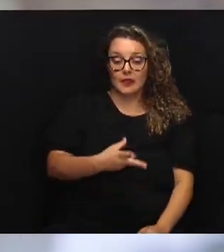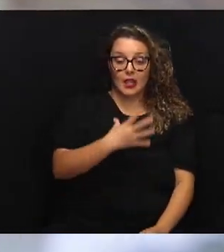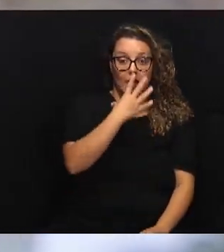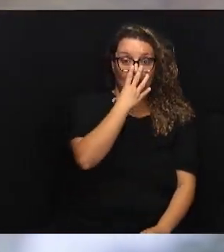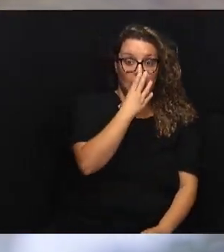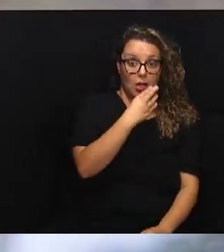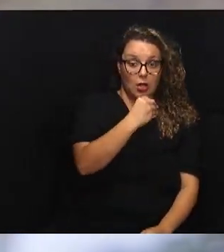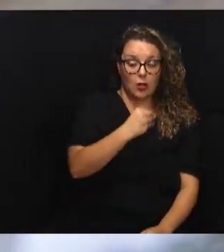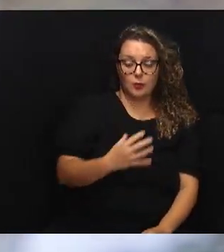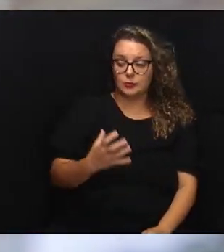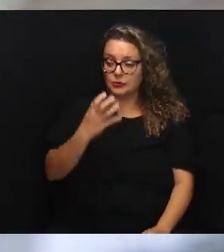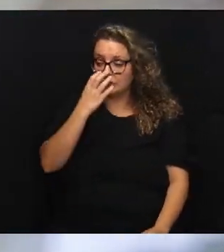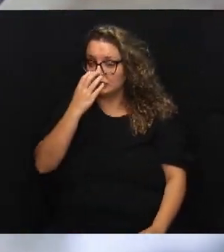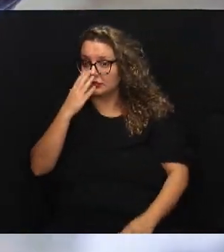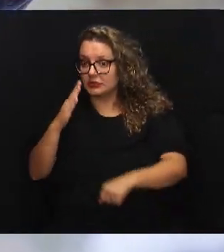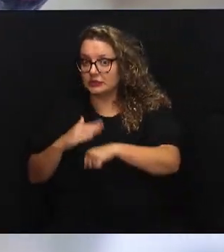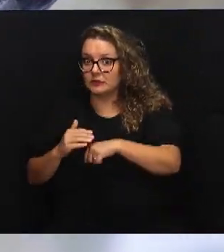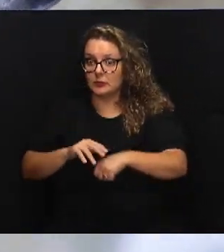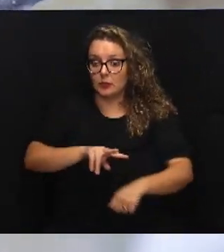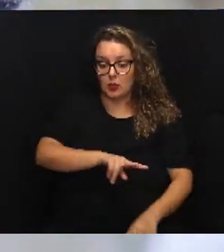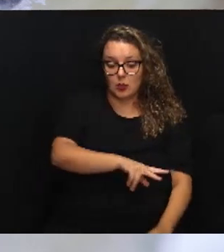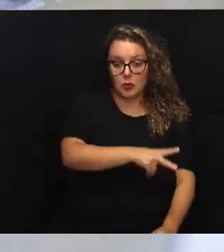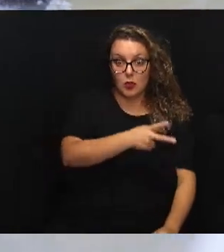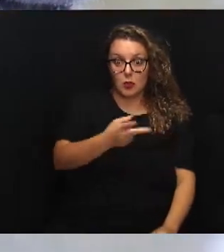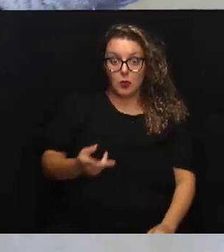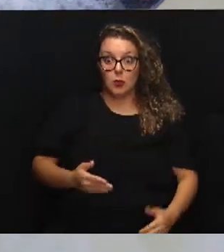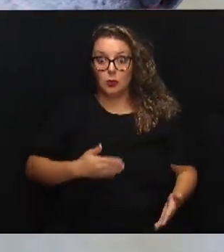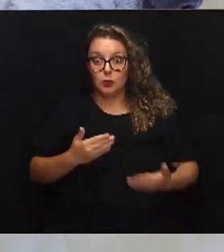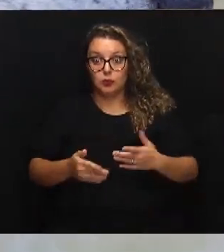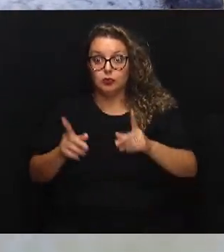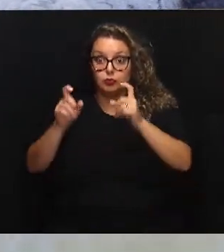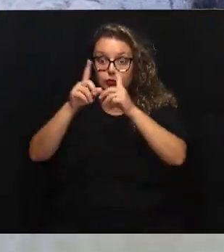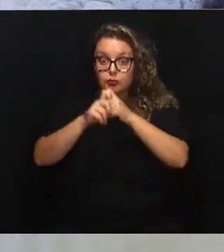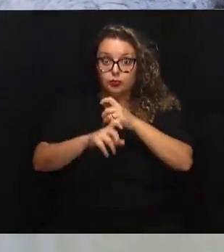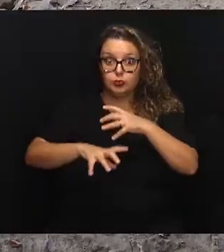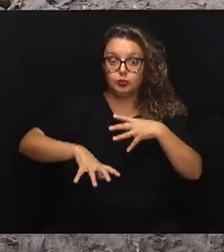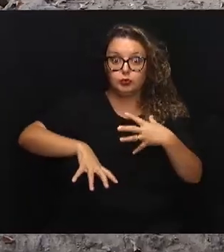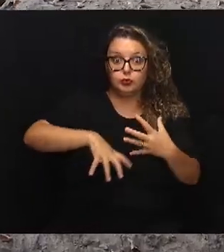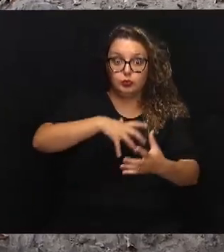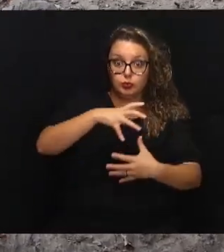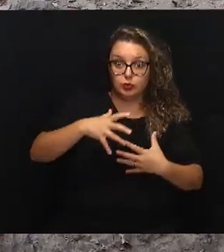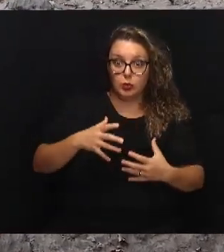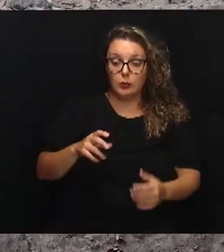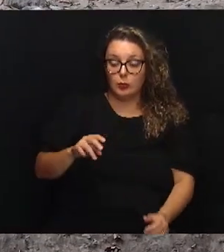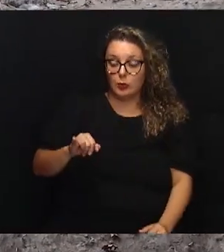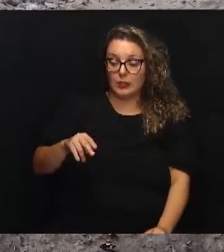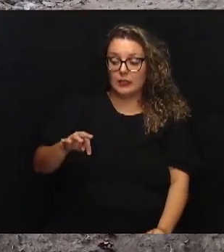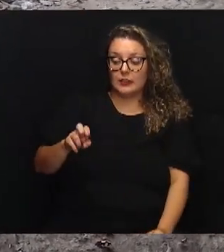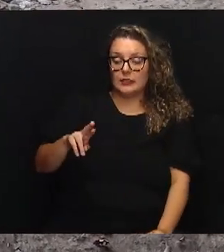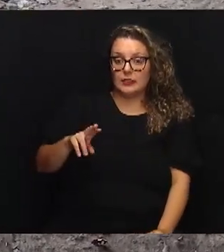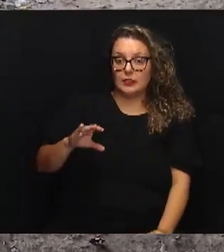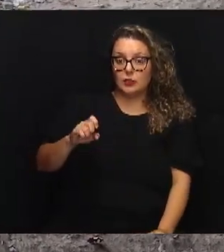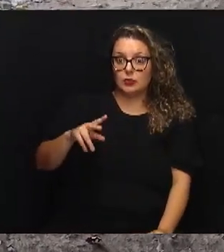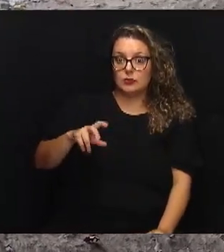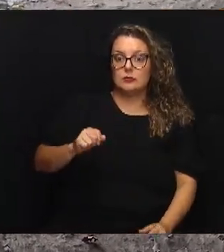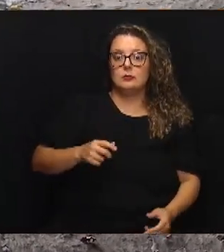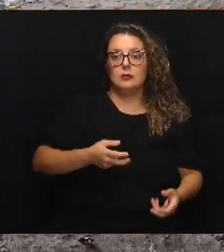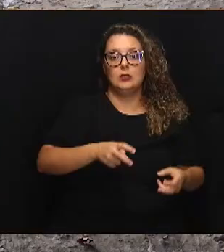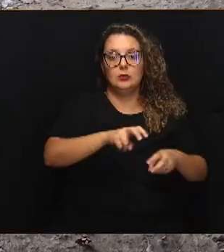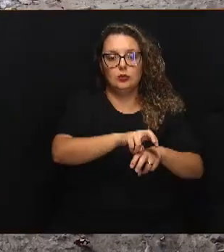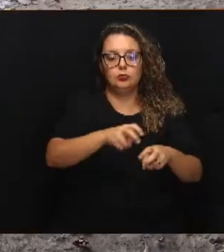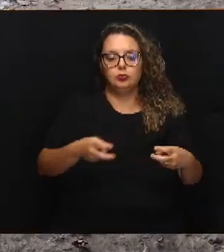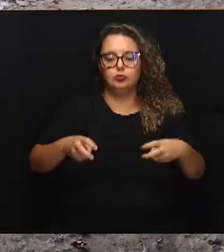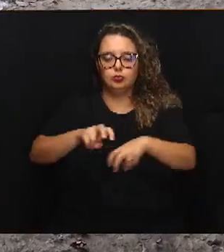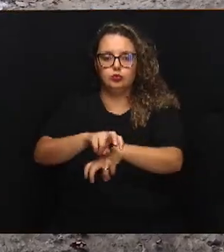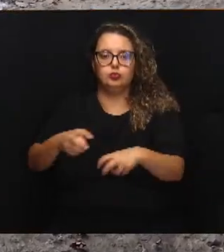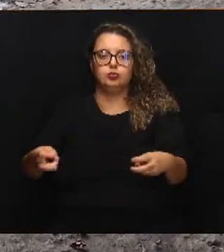A transição entre lobos e cães domésticos é um processo complexo, obscurecido por intercruzamentos contínuos